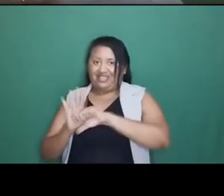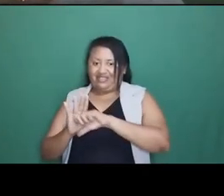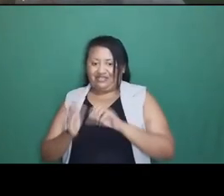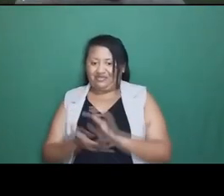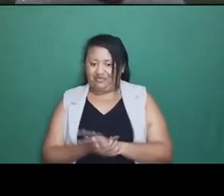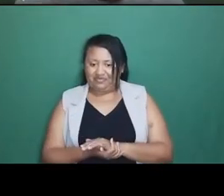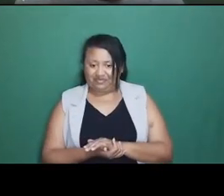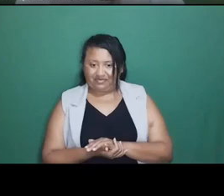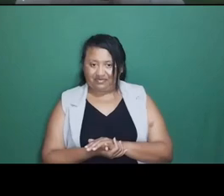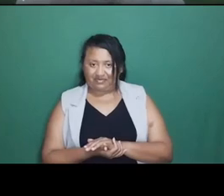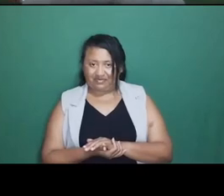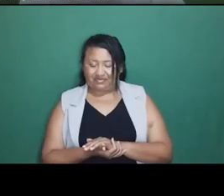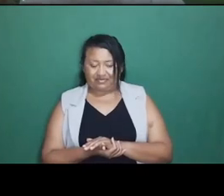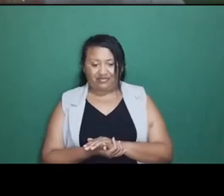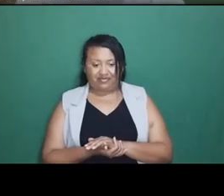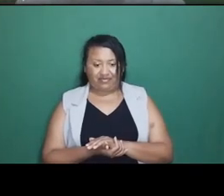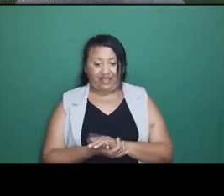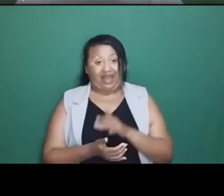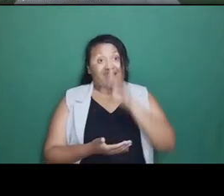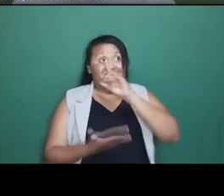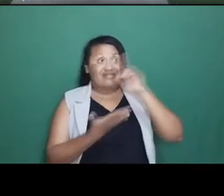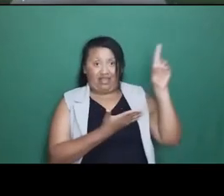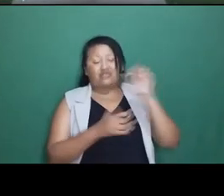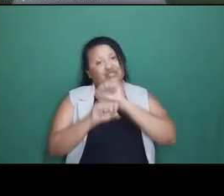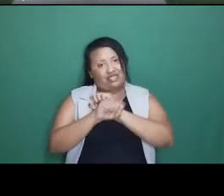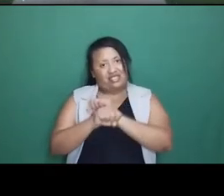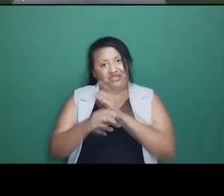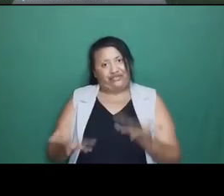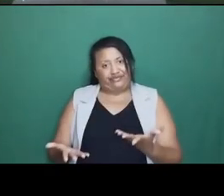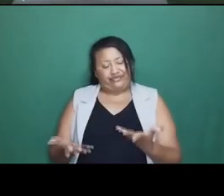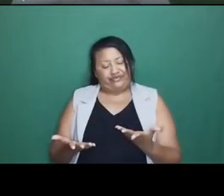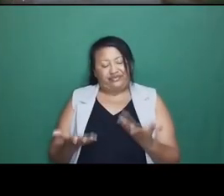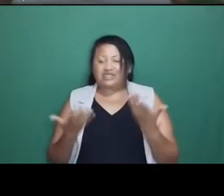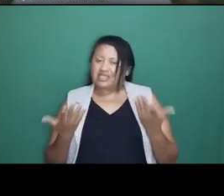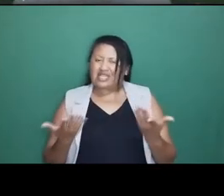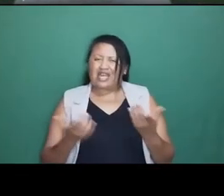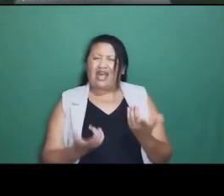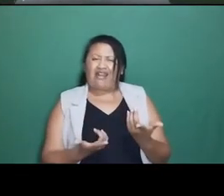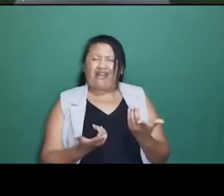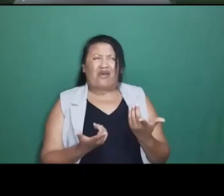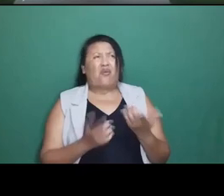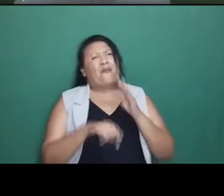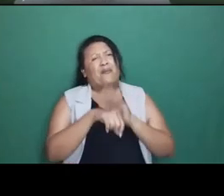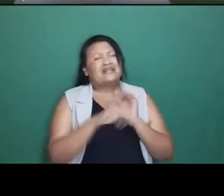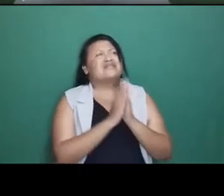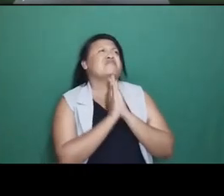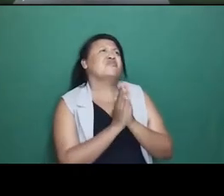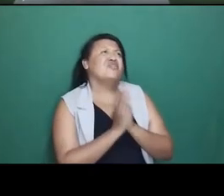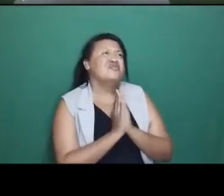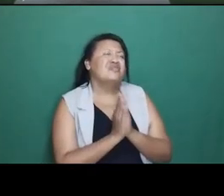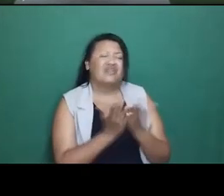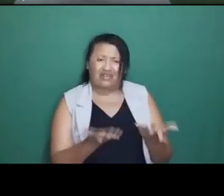dos desgraçados Deus dos escravos quer dizer é um pedido de Clemência de Piedade